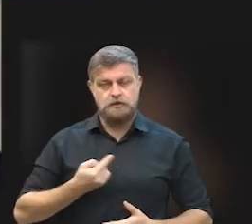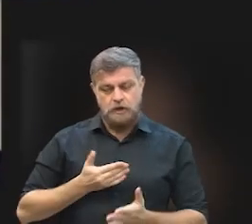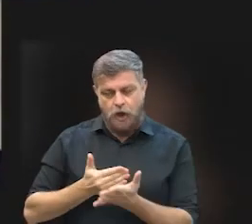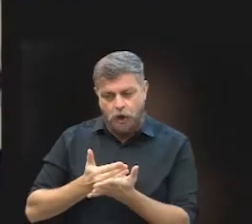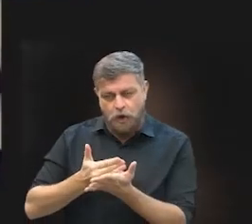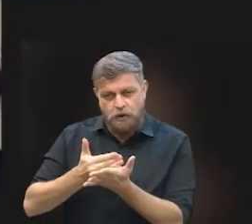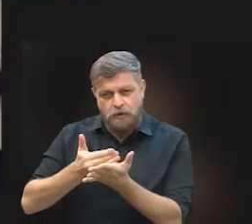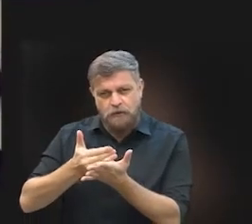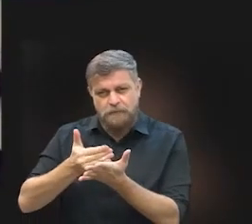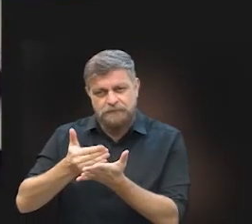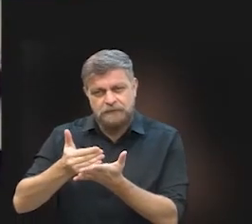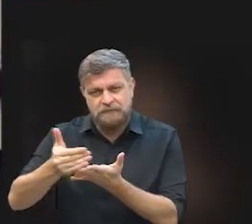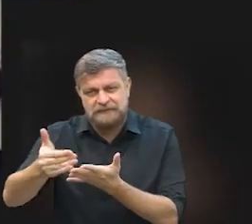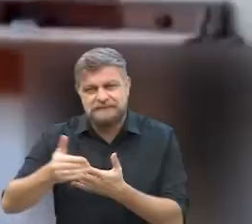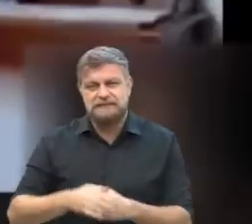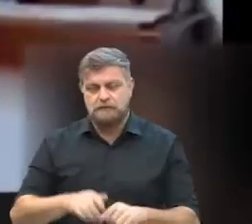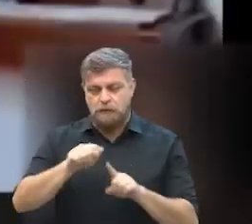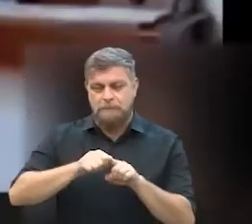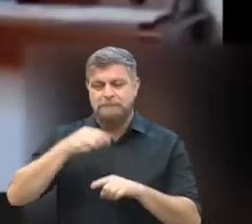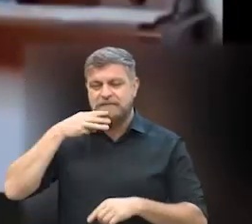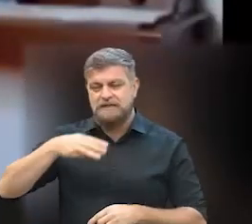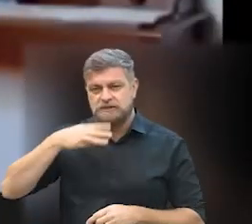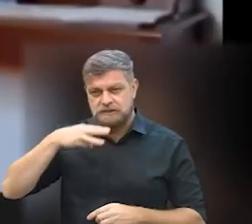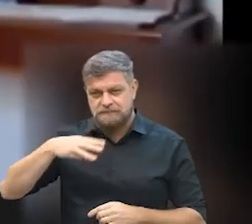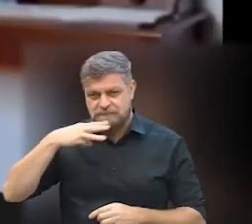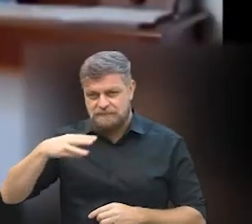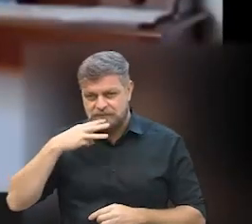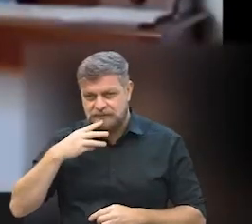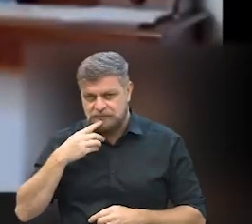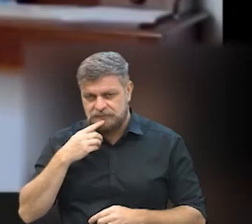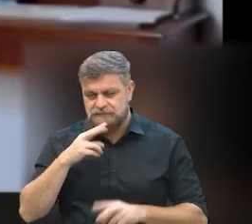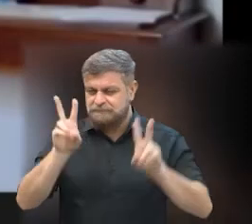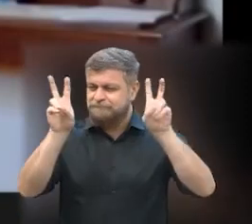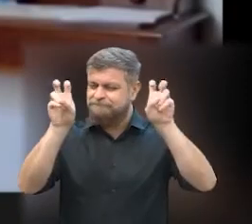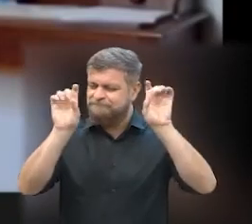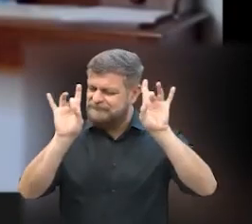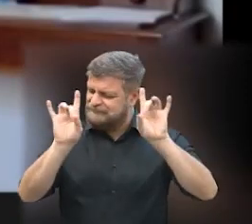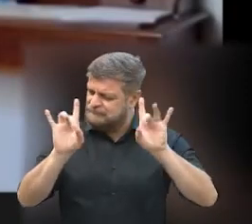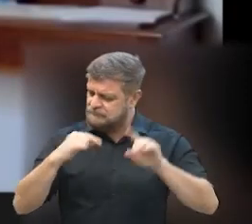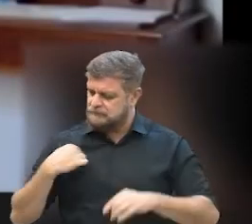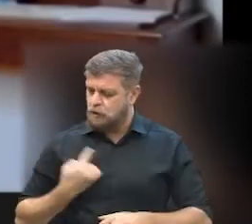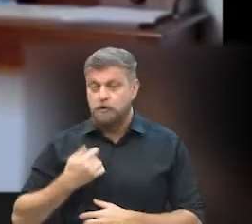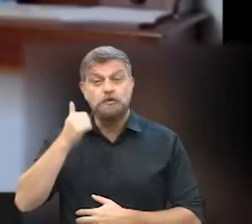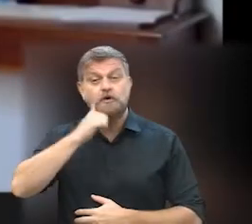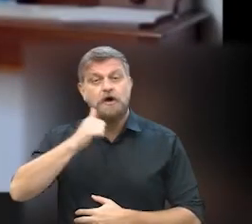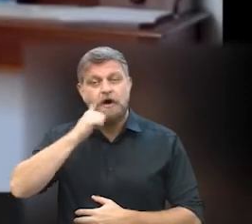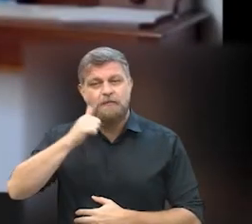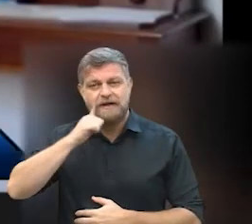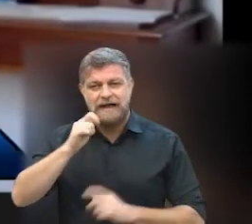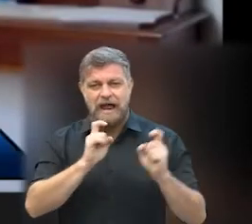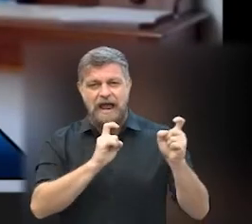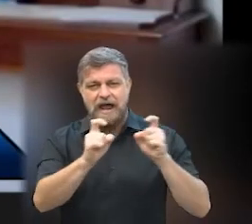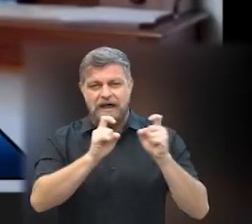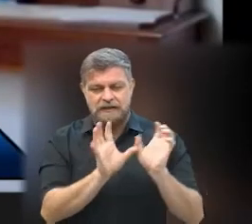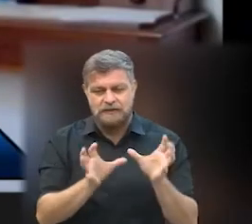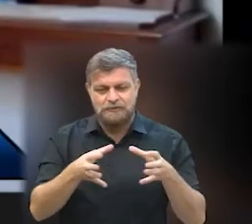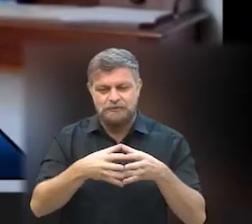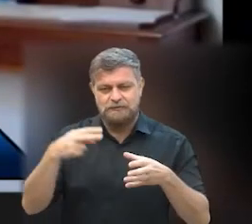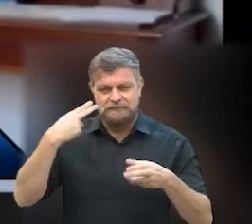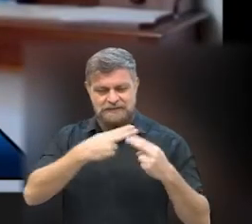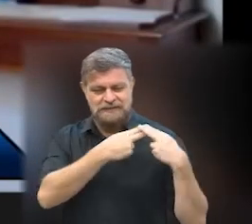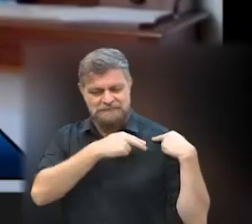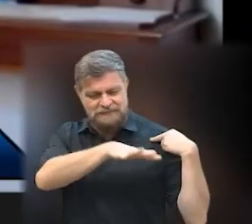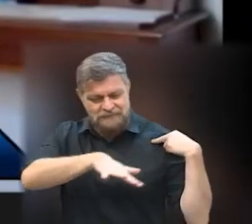iniciando o mês de março, que é um mês muito especial para nós mulheres, né? Essa reunião da Comissão